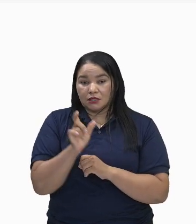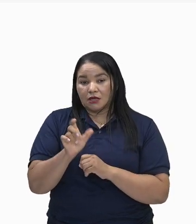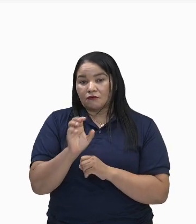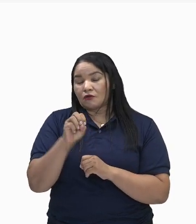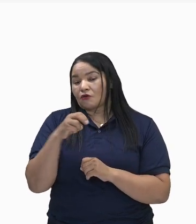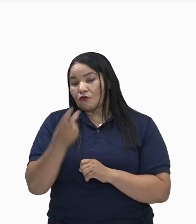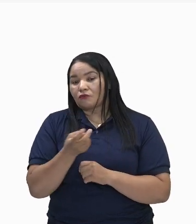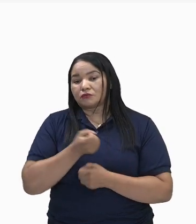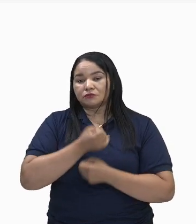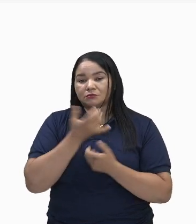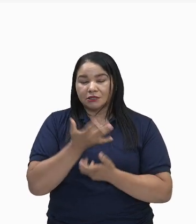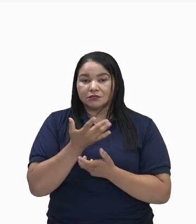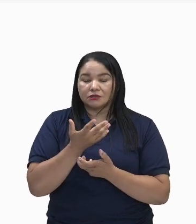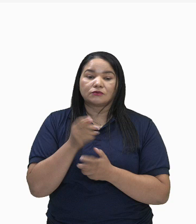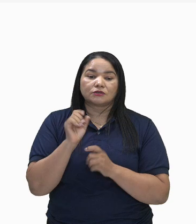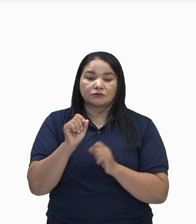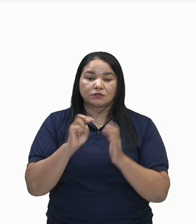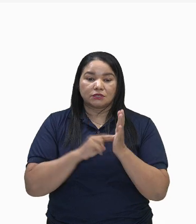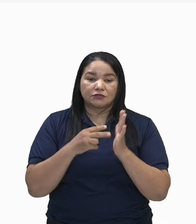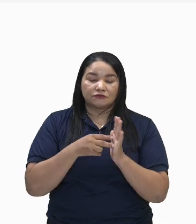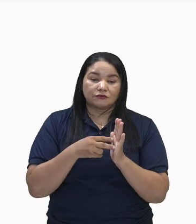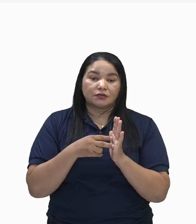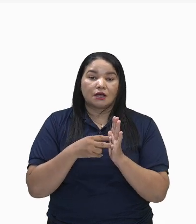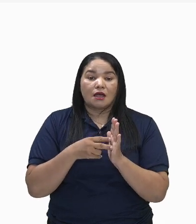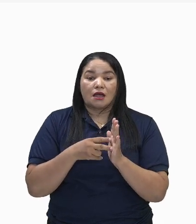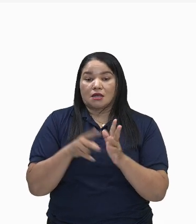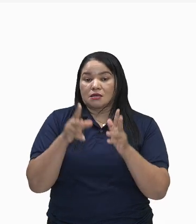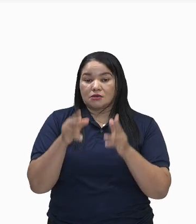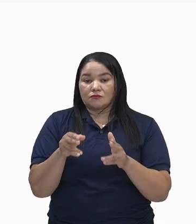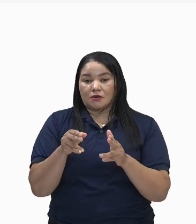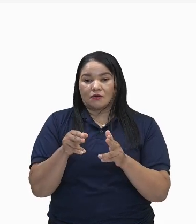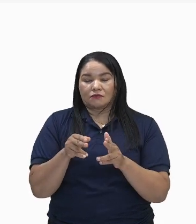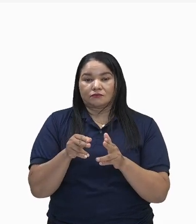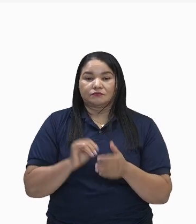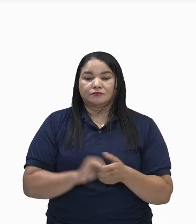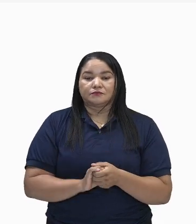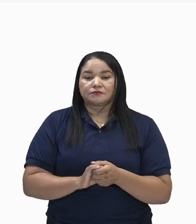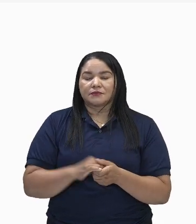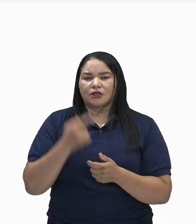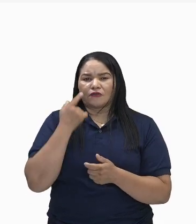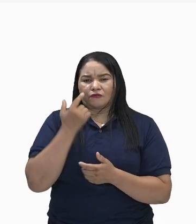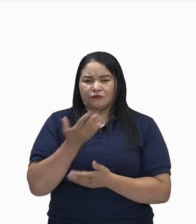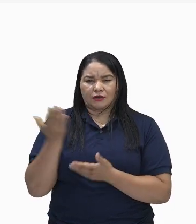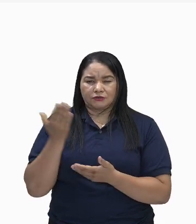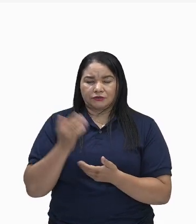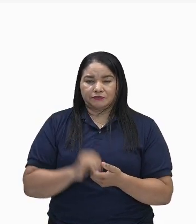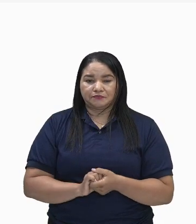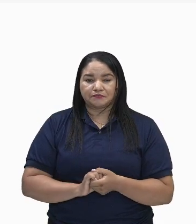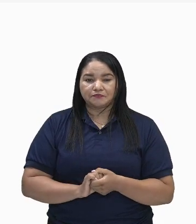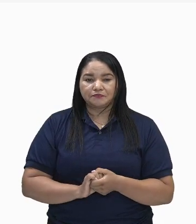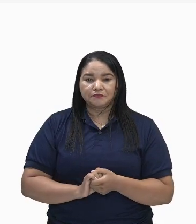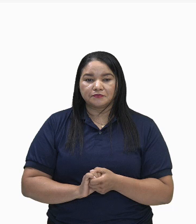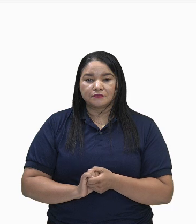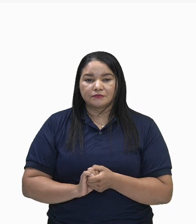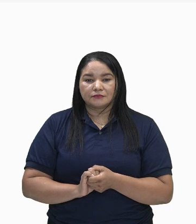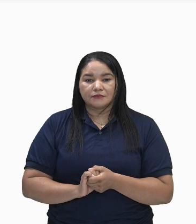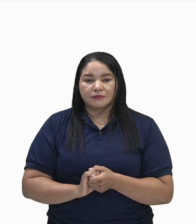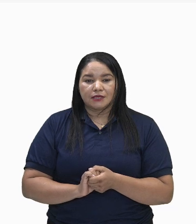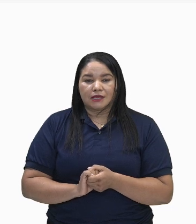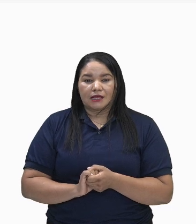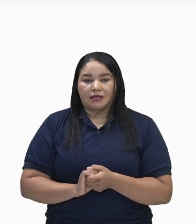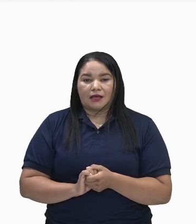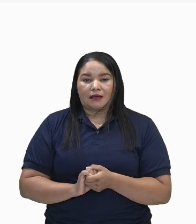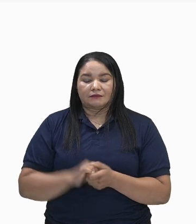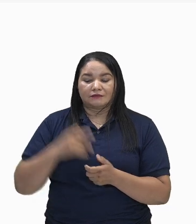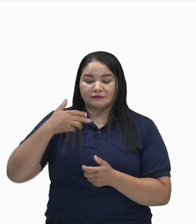que acabam significando a mesma coisa e deixa a frase redundante. Bora ver exemplo.